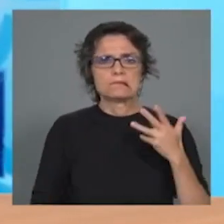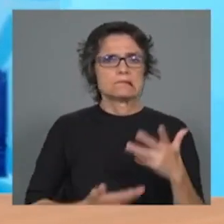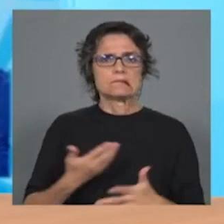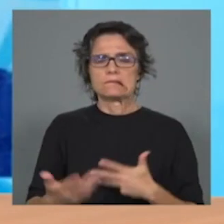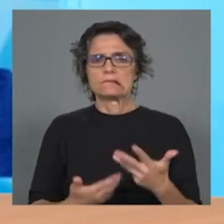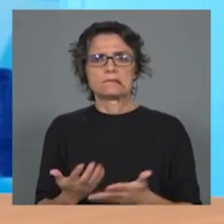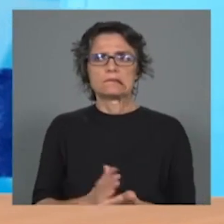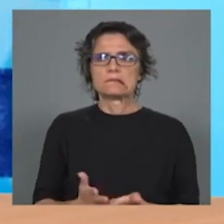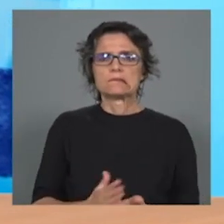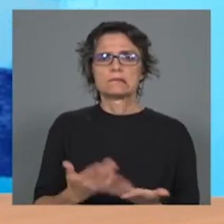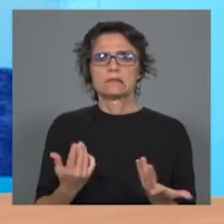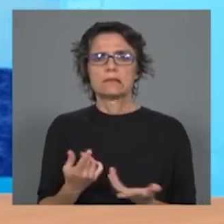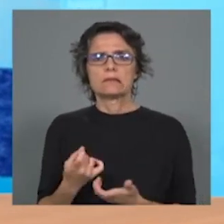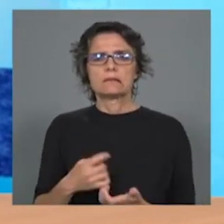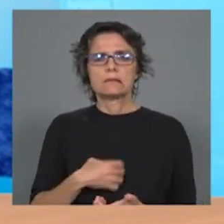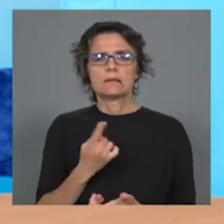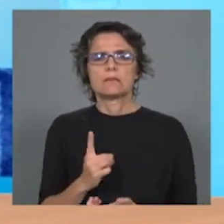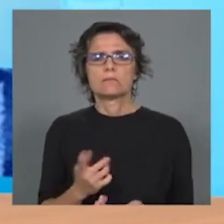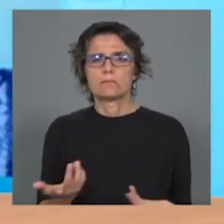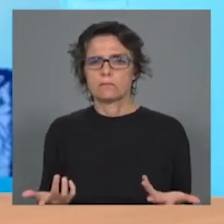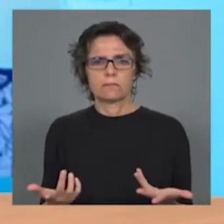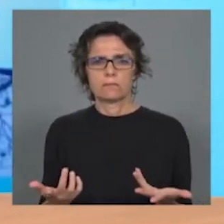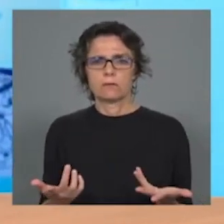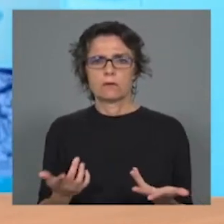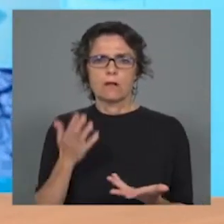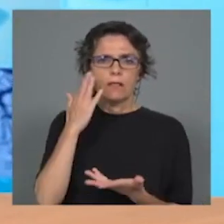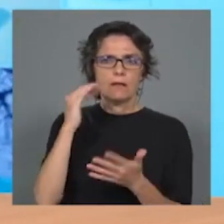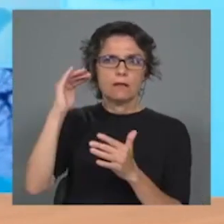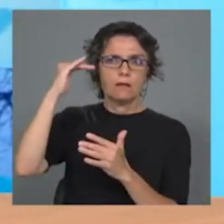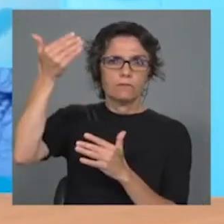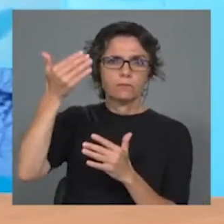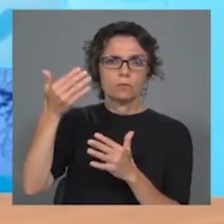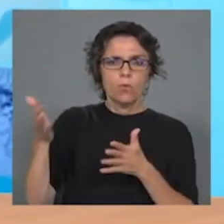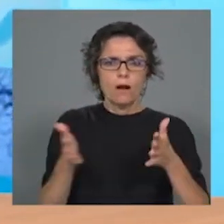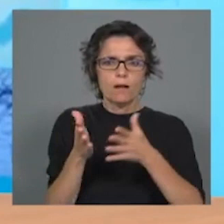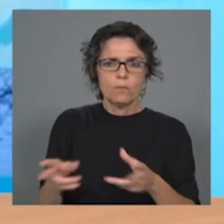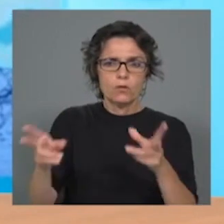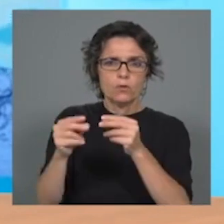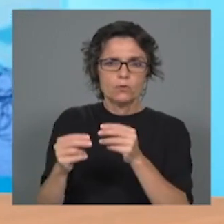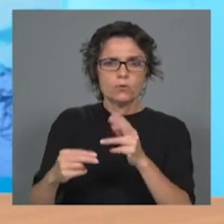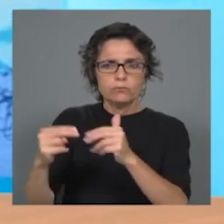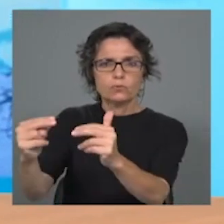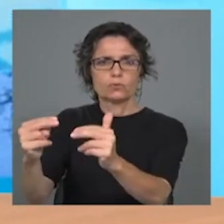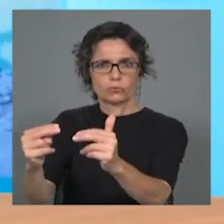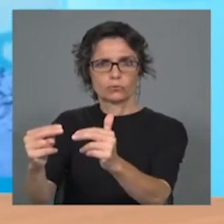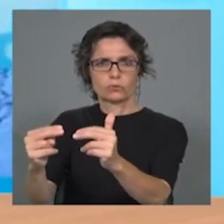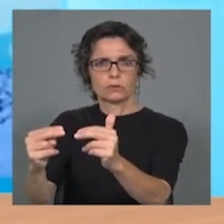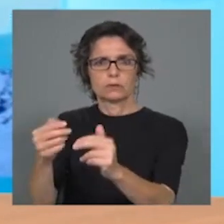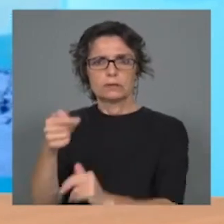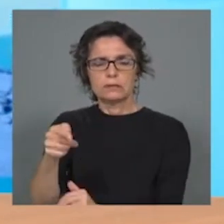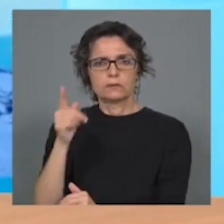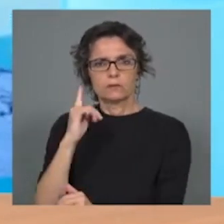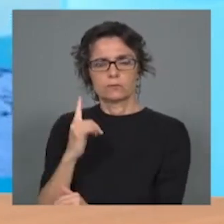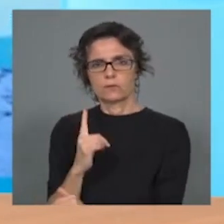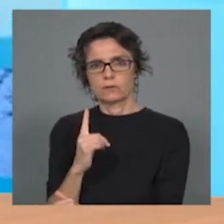necessidade enorme de conseguir ver para além daquilo que são os quadradinhos daquilo